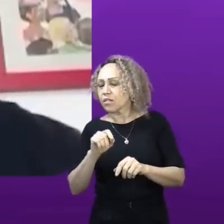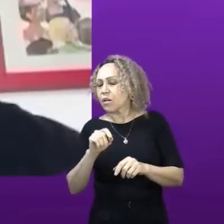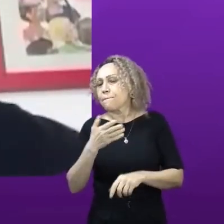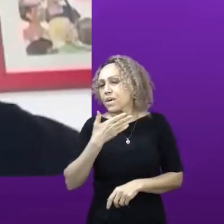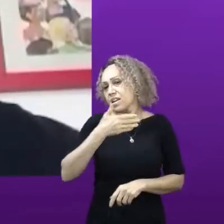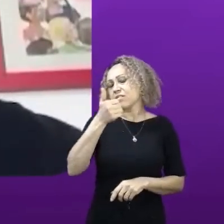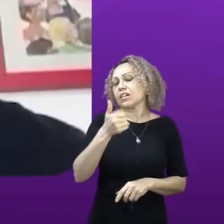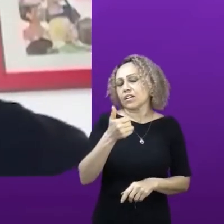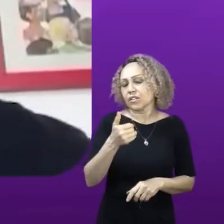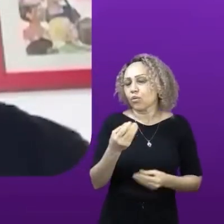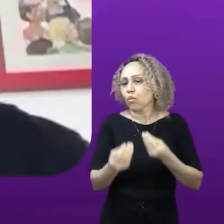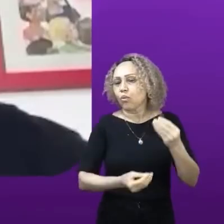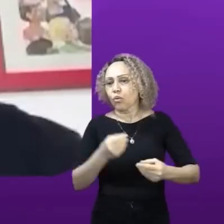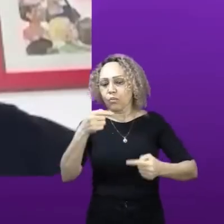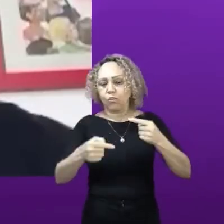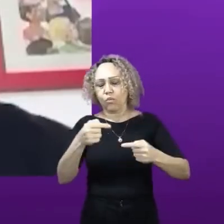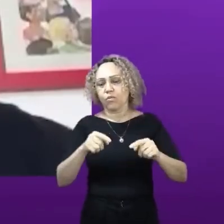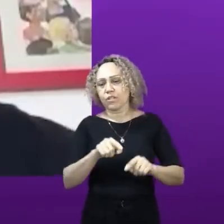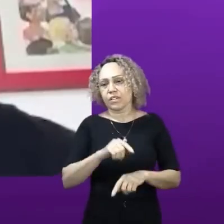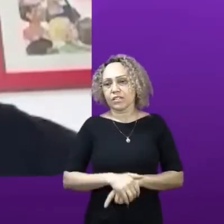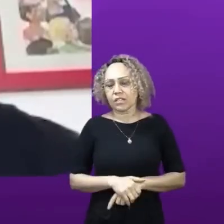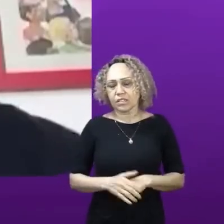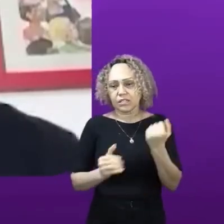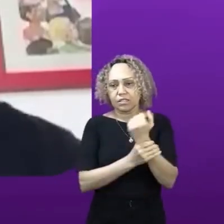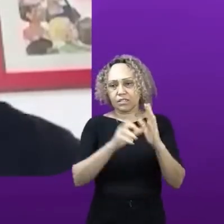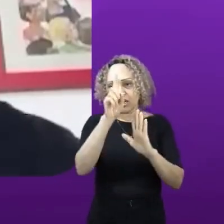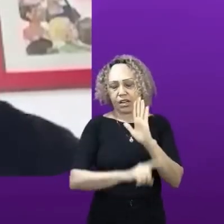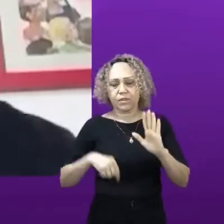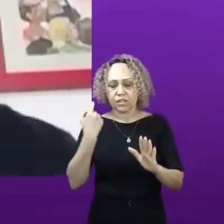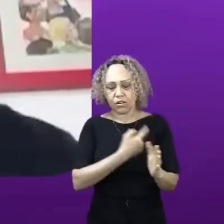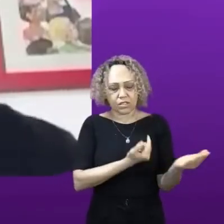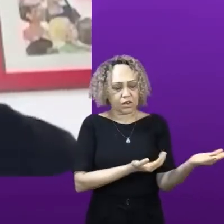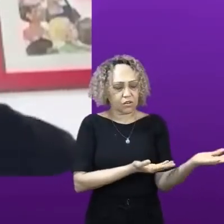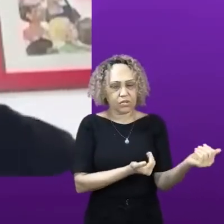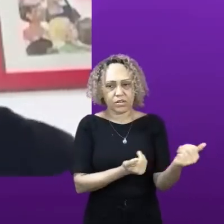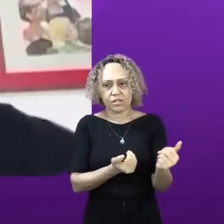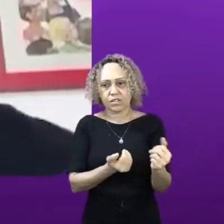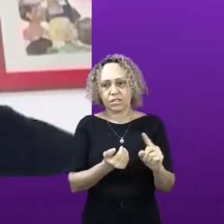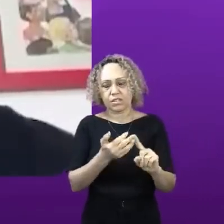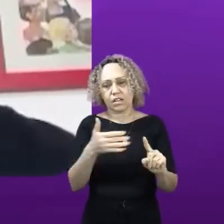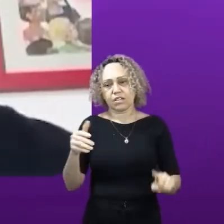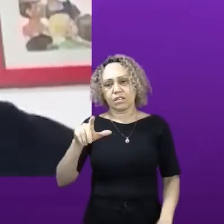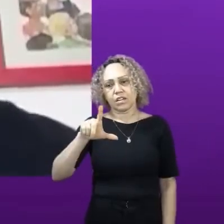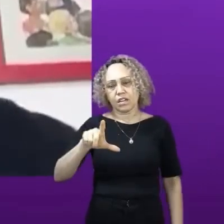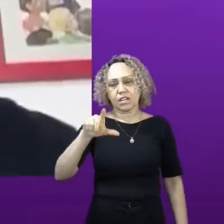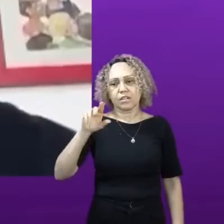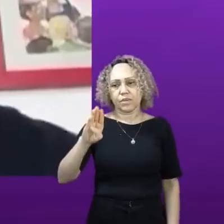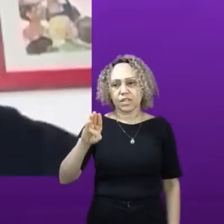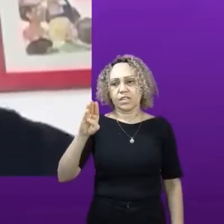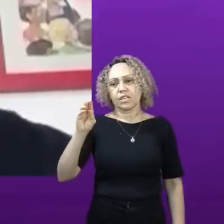mais inclusiva e garantindo direitos para a nossa juventude LGBT principalmente, nós mulheres